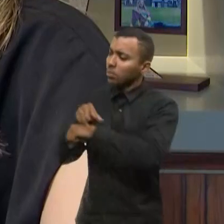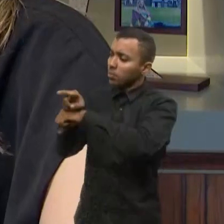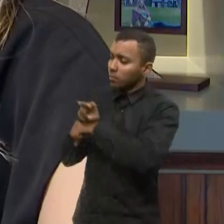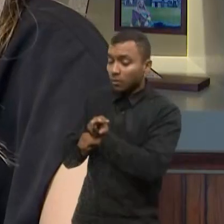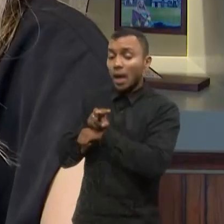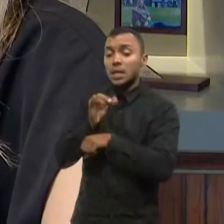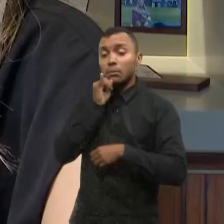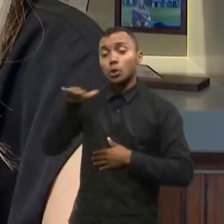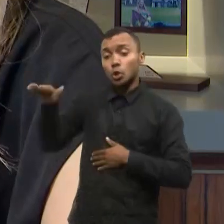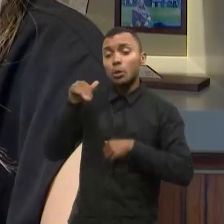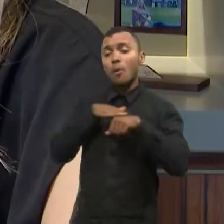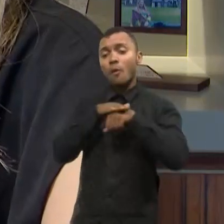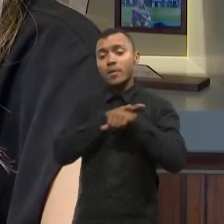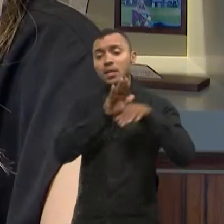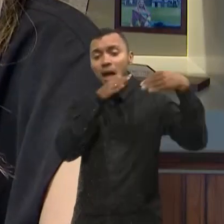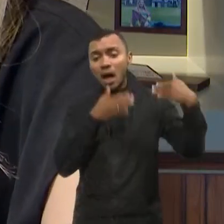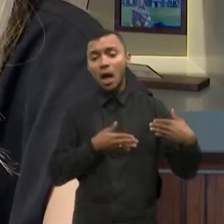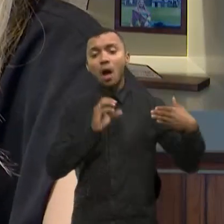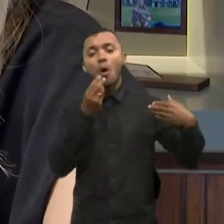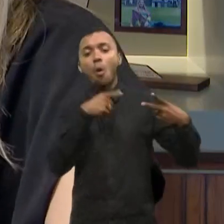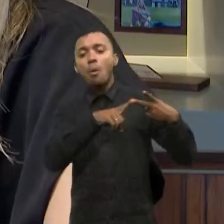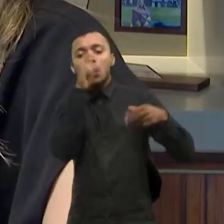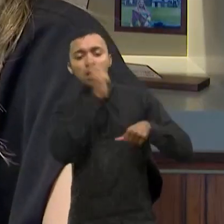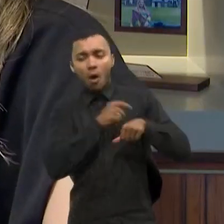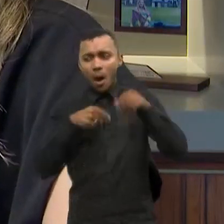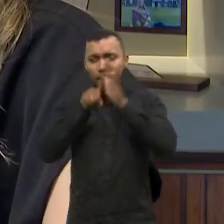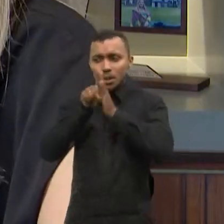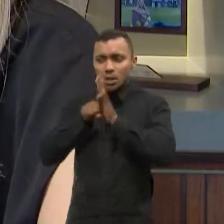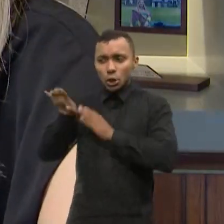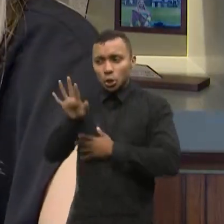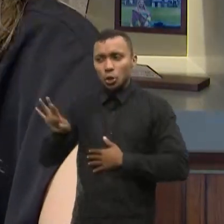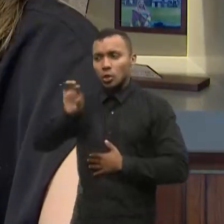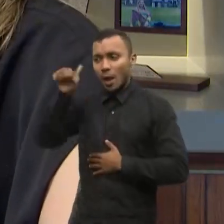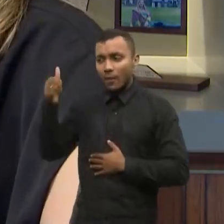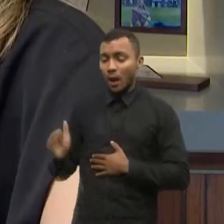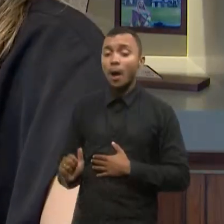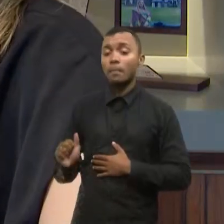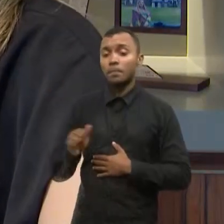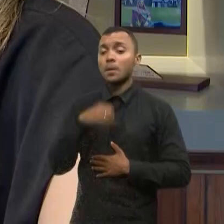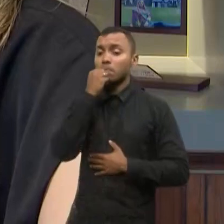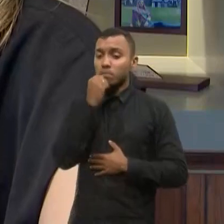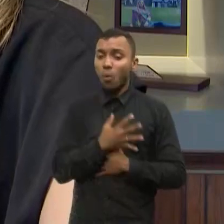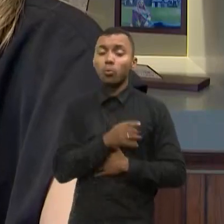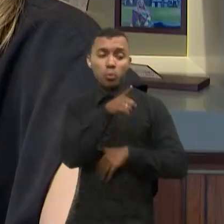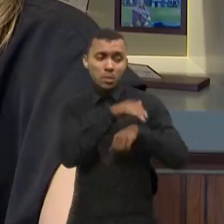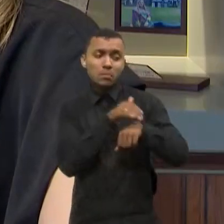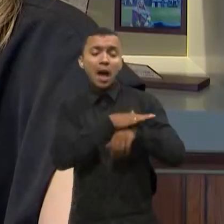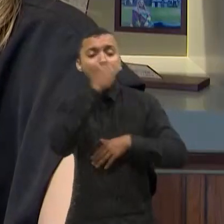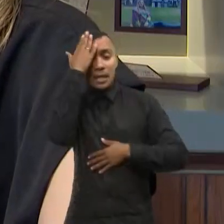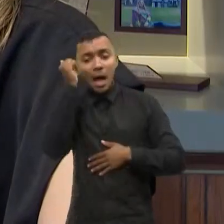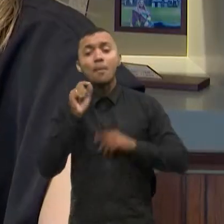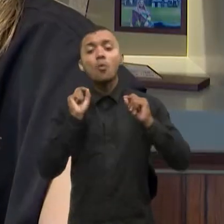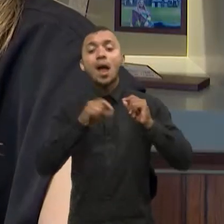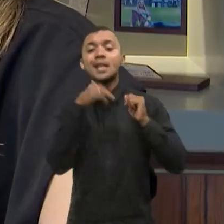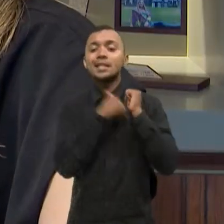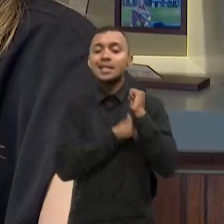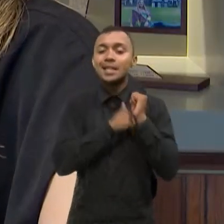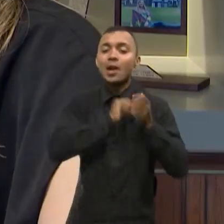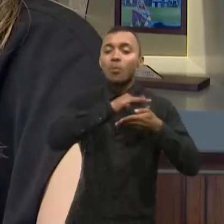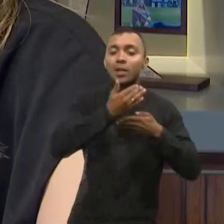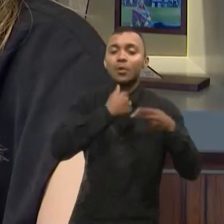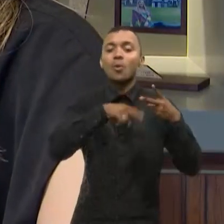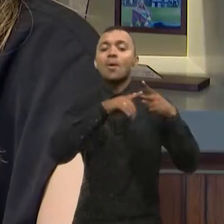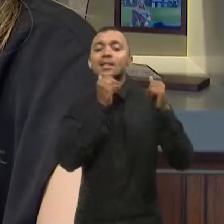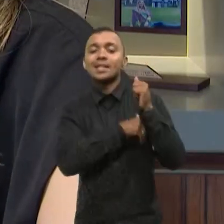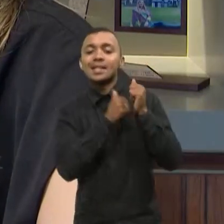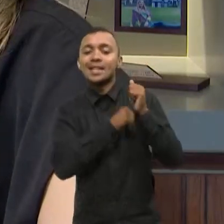conversa, através de uma pesquisa direta do que está sendo observado. É interessante que você tenha a senha, é interessante que você tenha acesso às redes